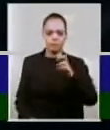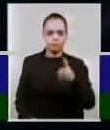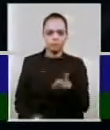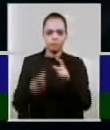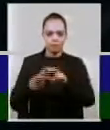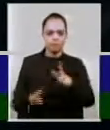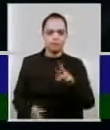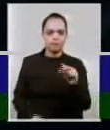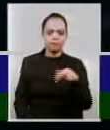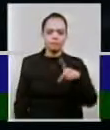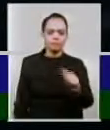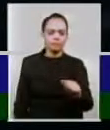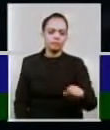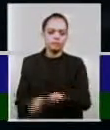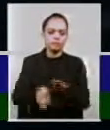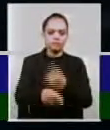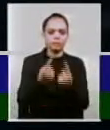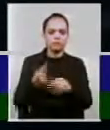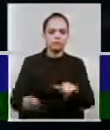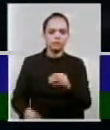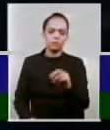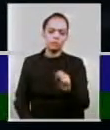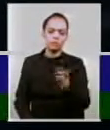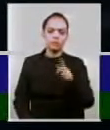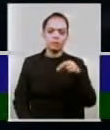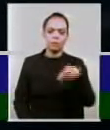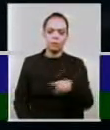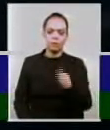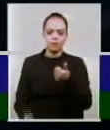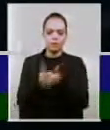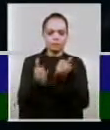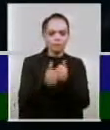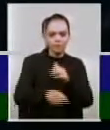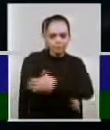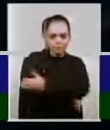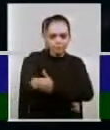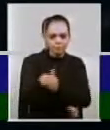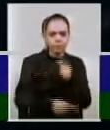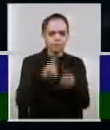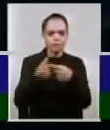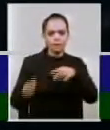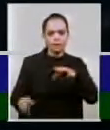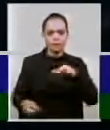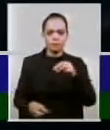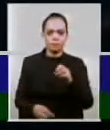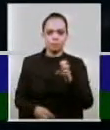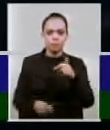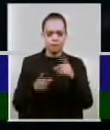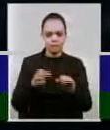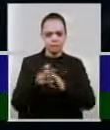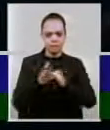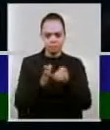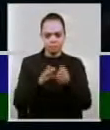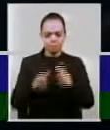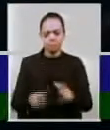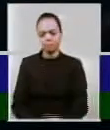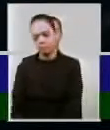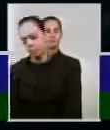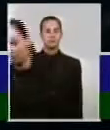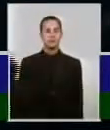Granada, na avenida José Gonzaga de Freitas, próxima à esquina com a Avenida das Moedas, bairro Jardim das